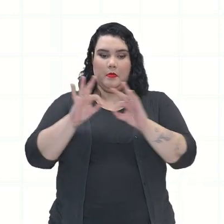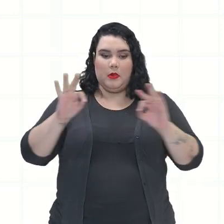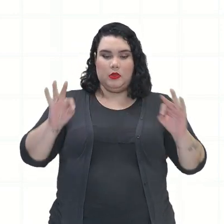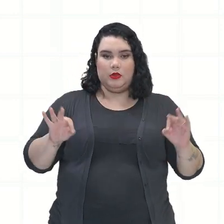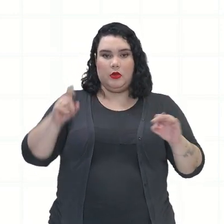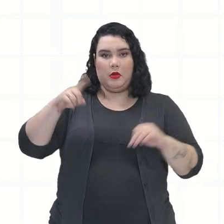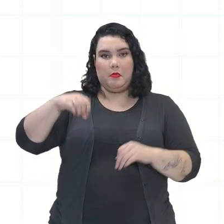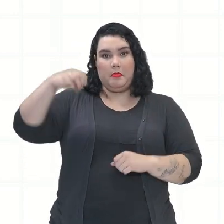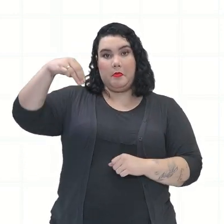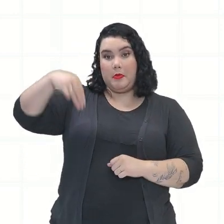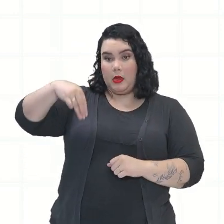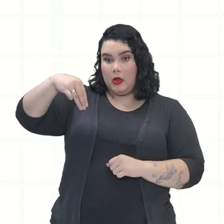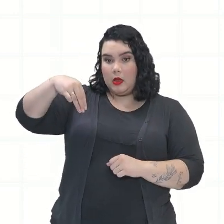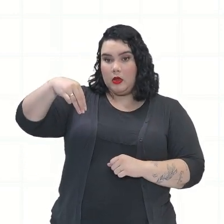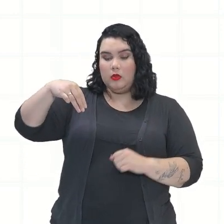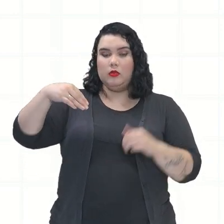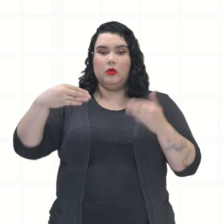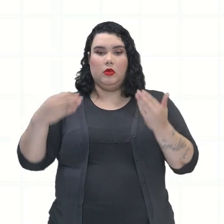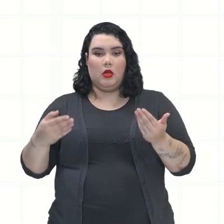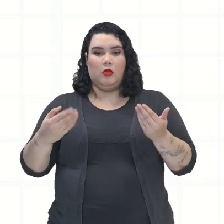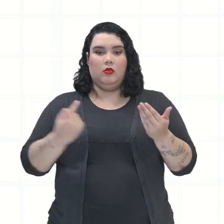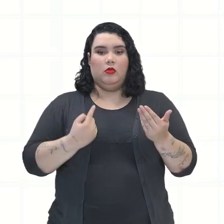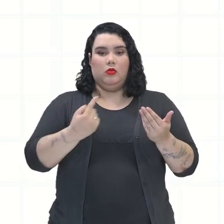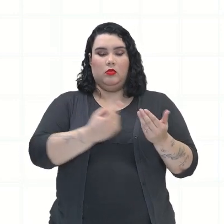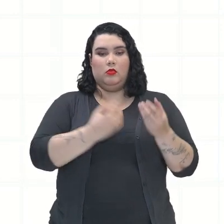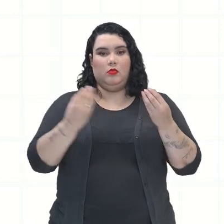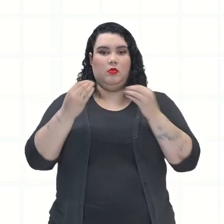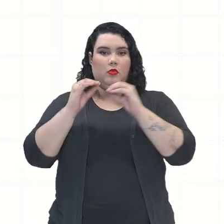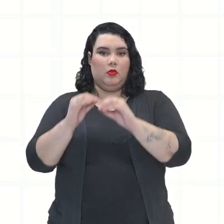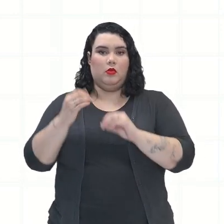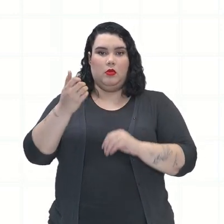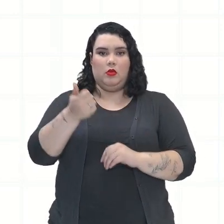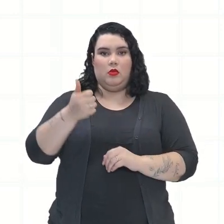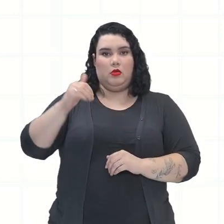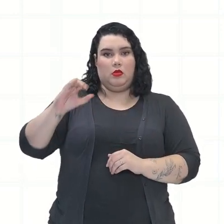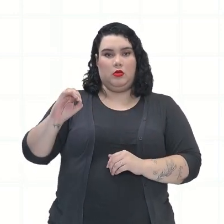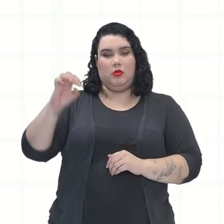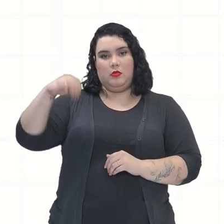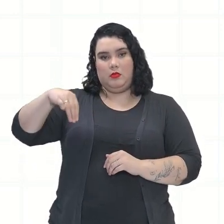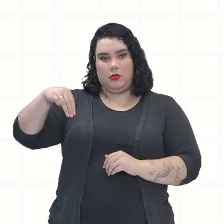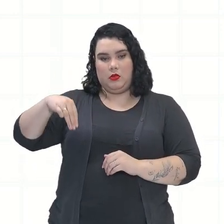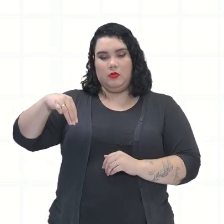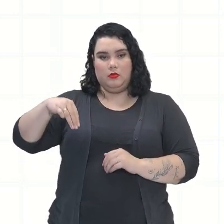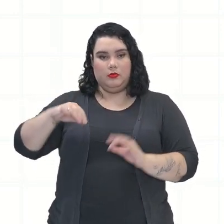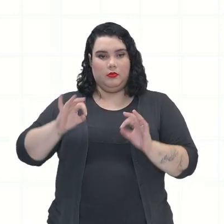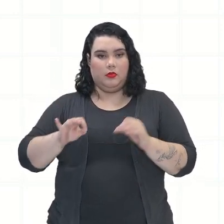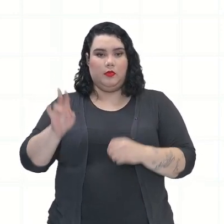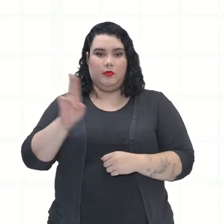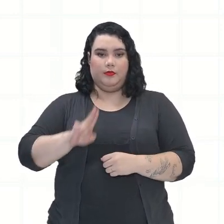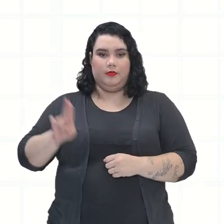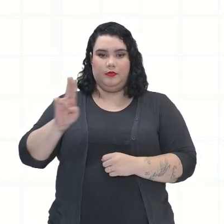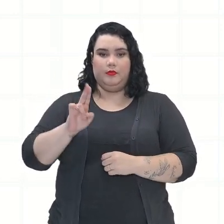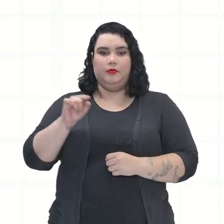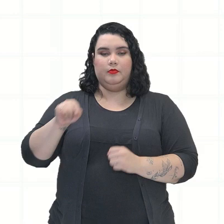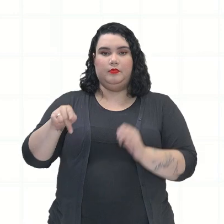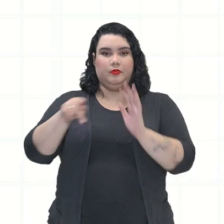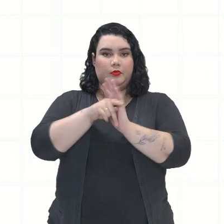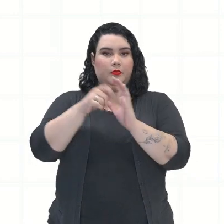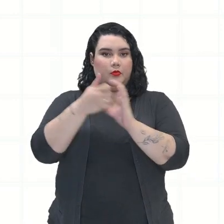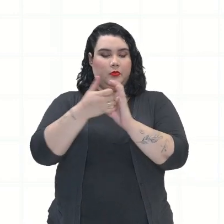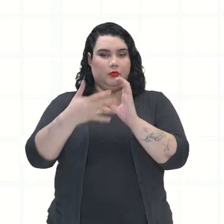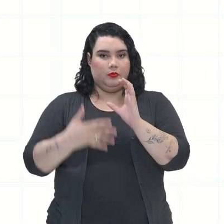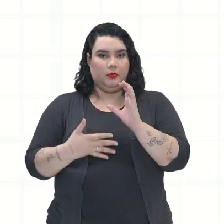Sistema métrico, então, a gente coloca aqui 10 metros, tá? A gente vai utilizar essa escala aí de 10